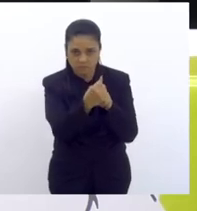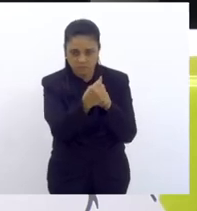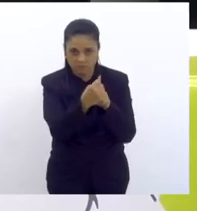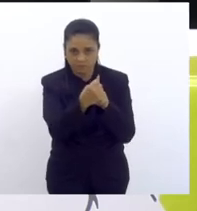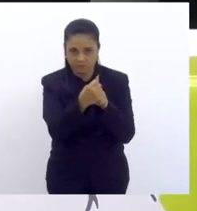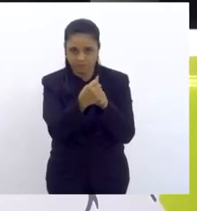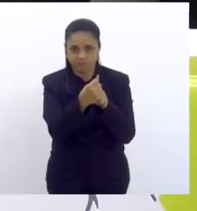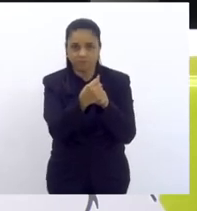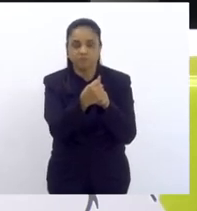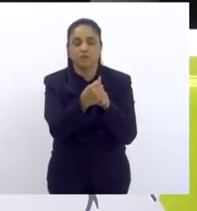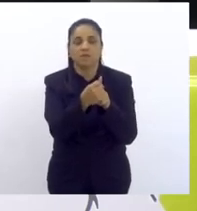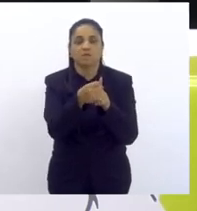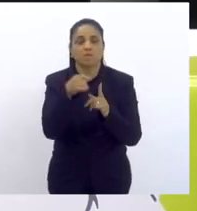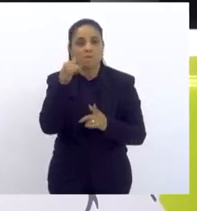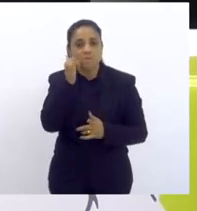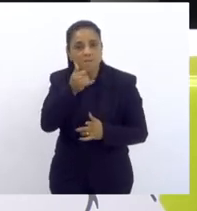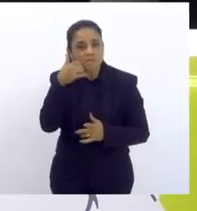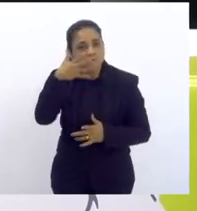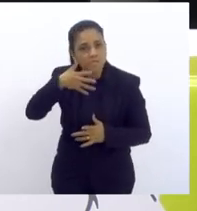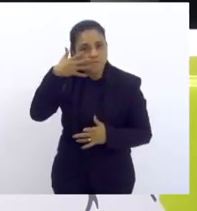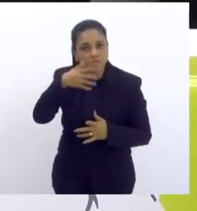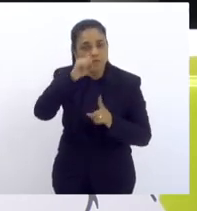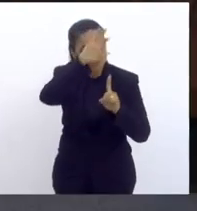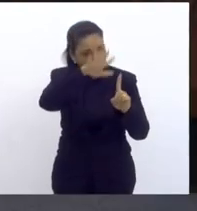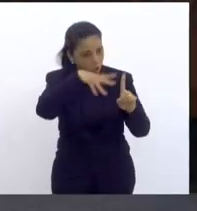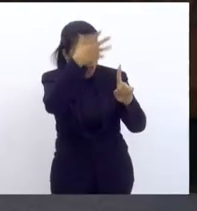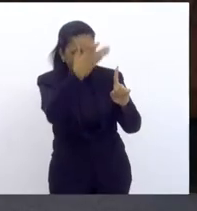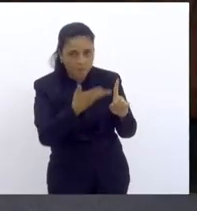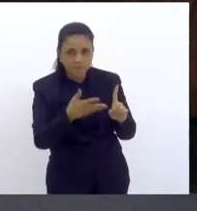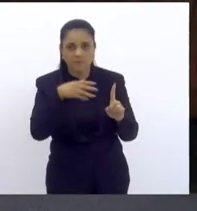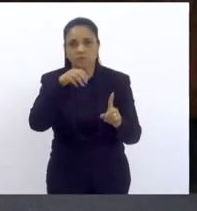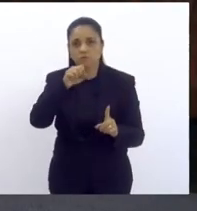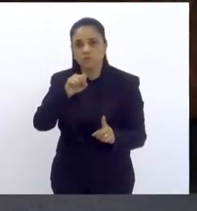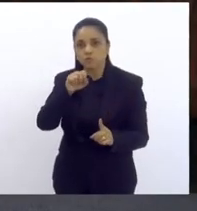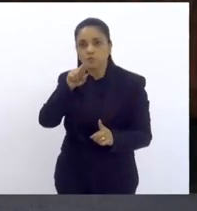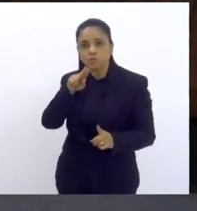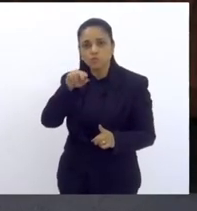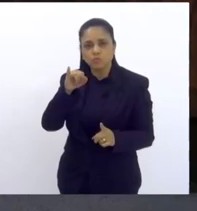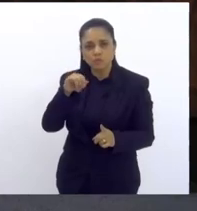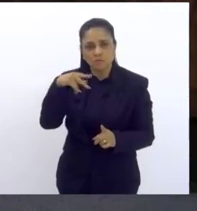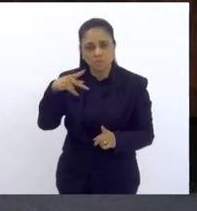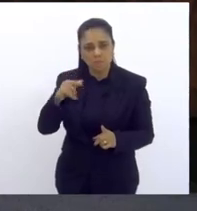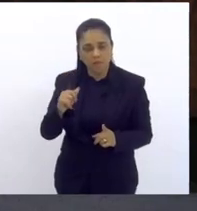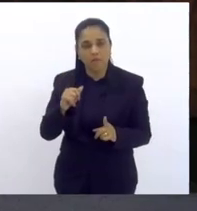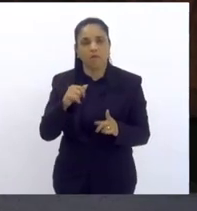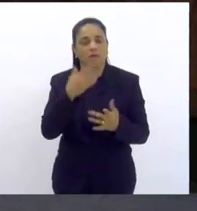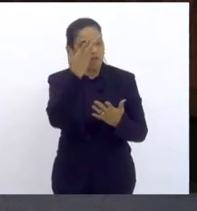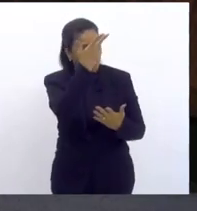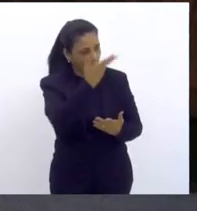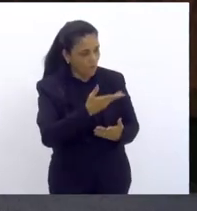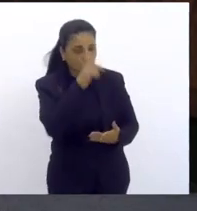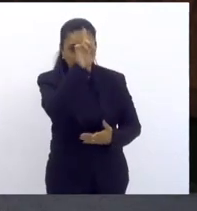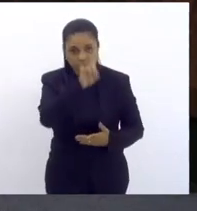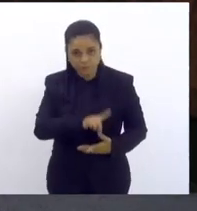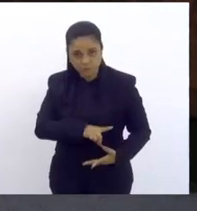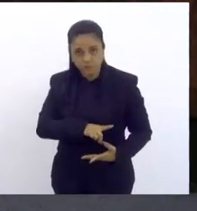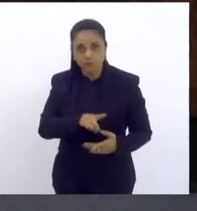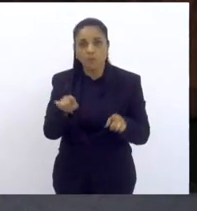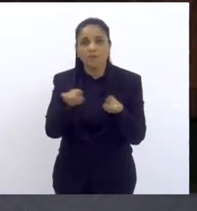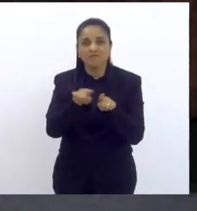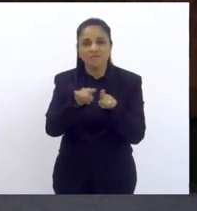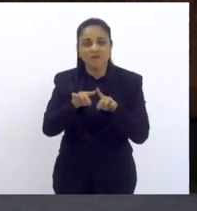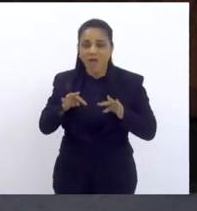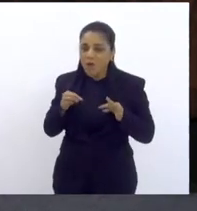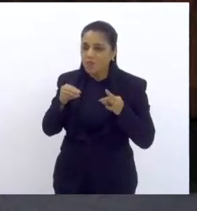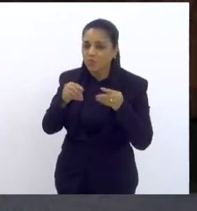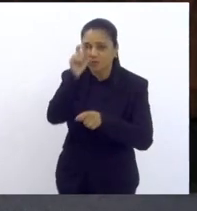dito isso presidente essa é uma homenagem a suipa a vossa senhoria mas também a